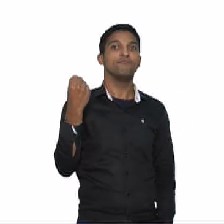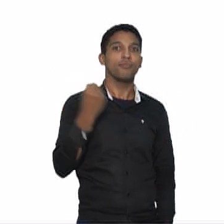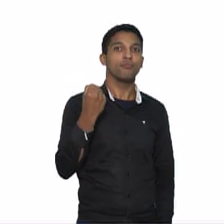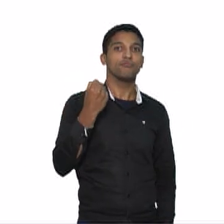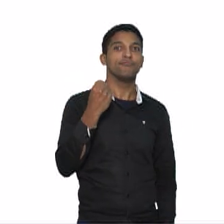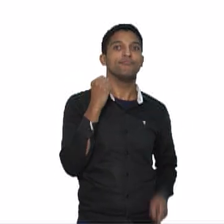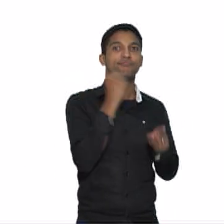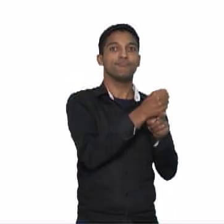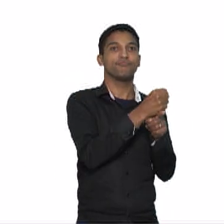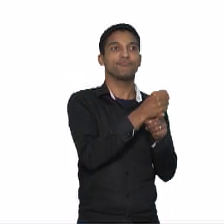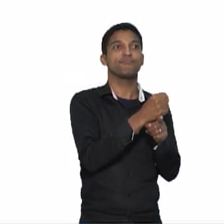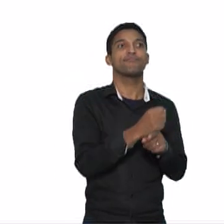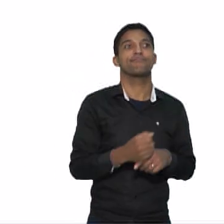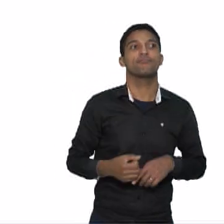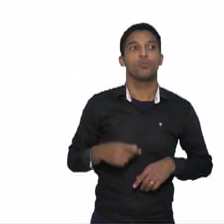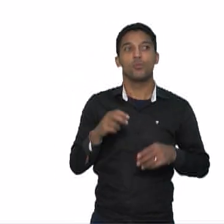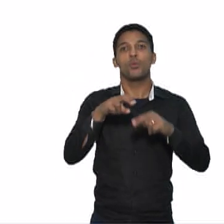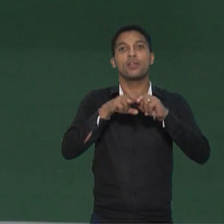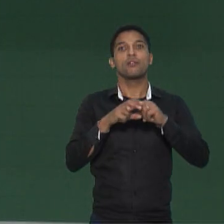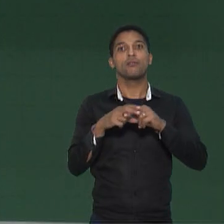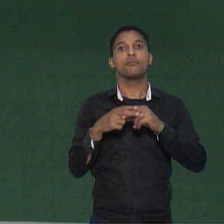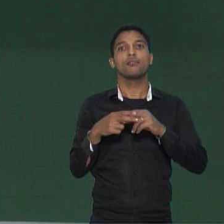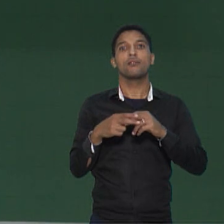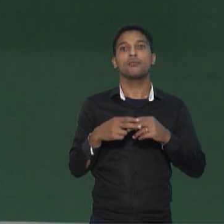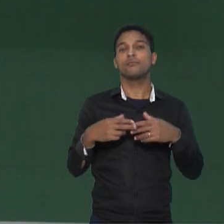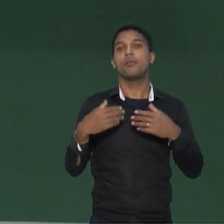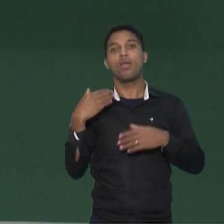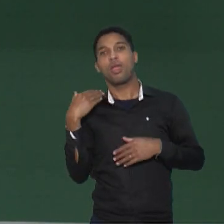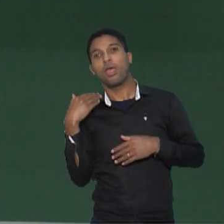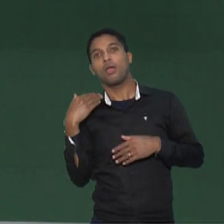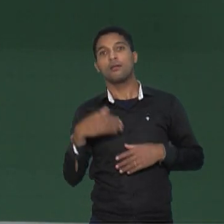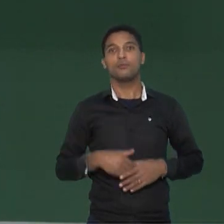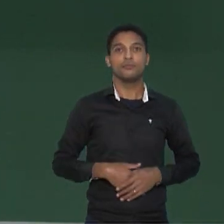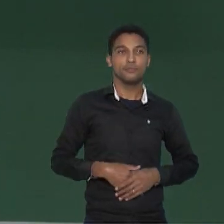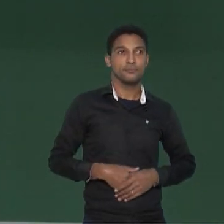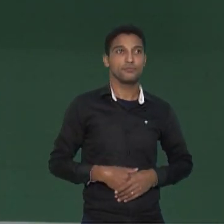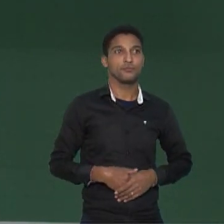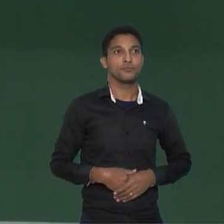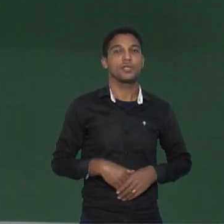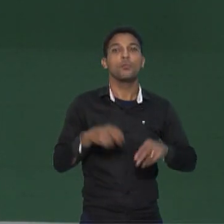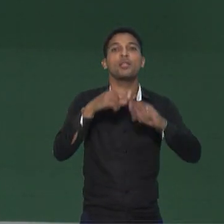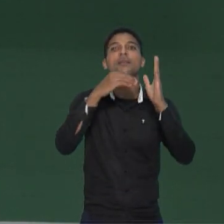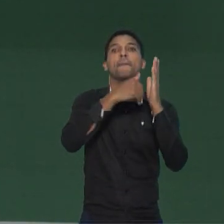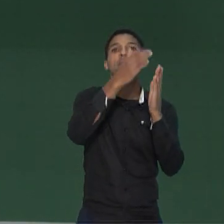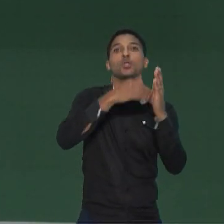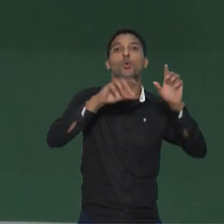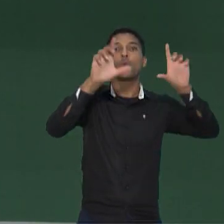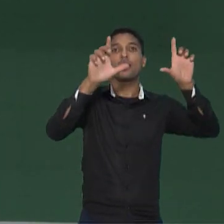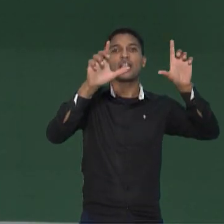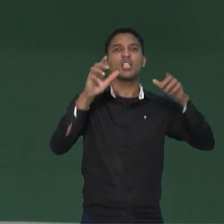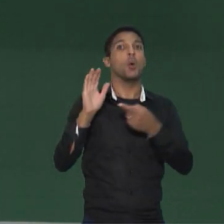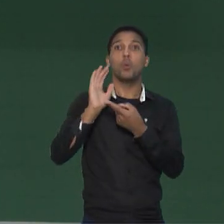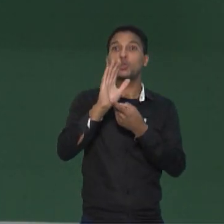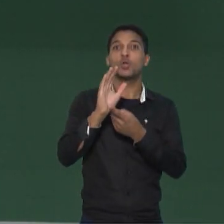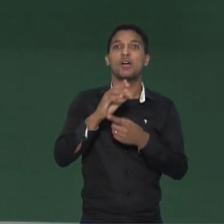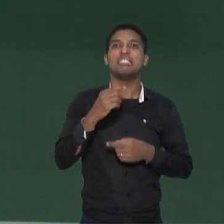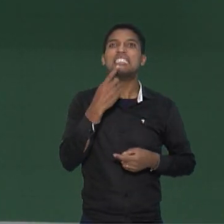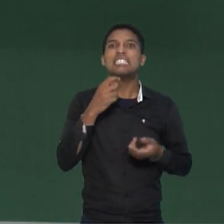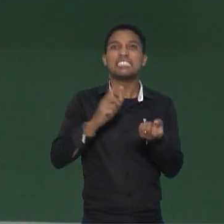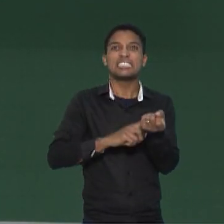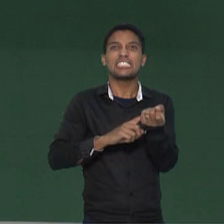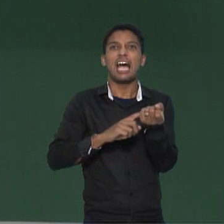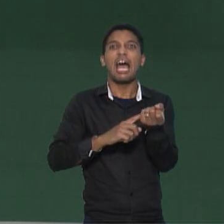nele. E o Davi foi chamado para fazer essa pintura. E veja que essa pintura não mostra muito sangue, é uma